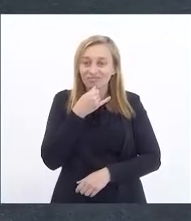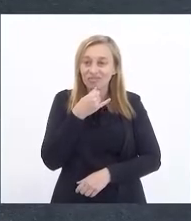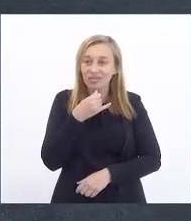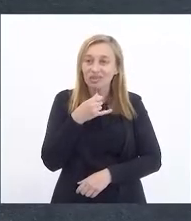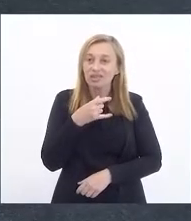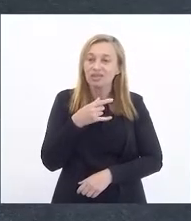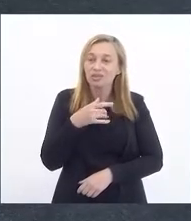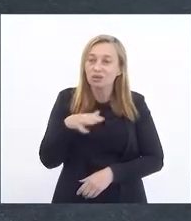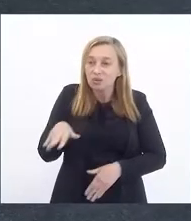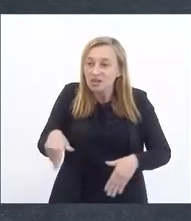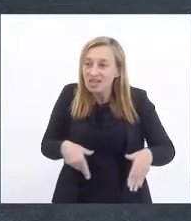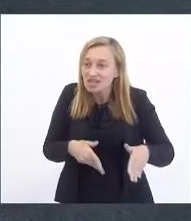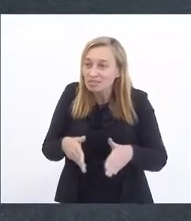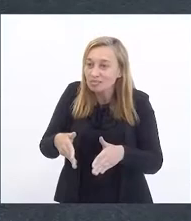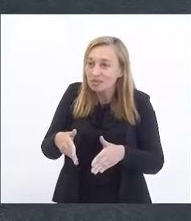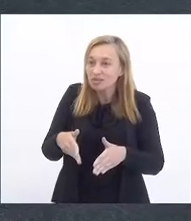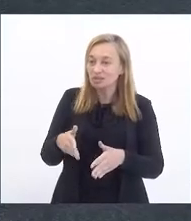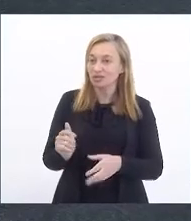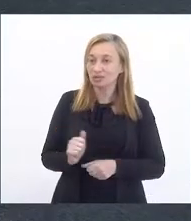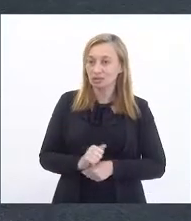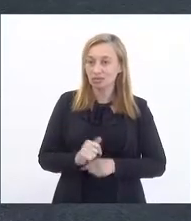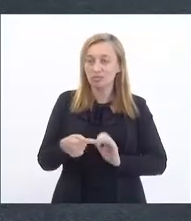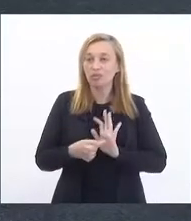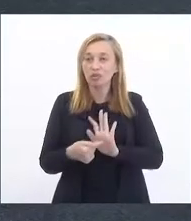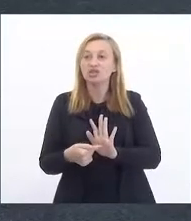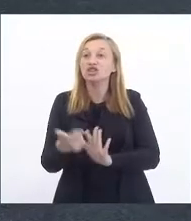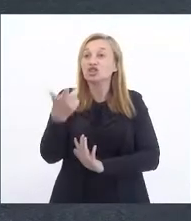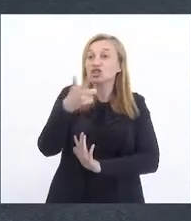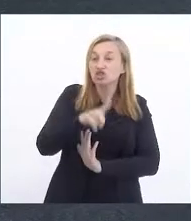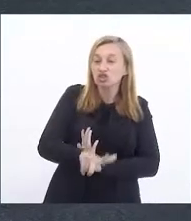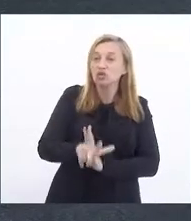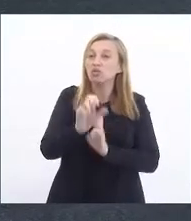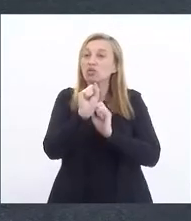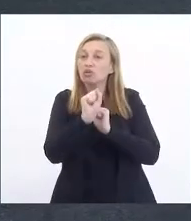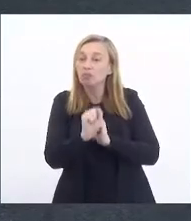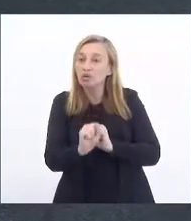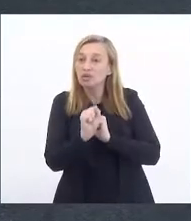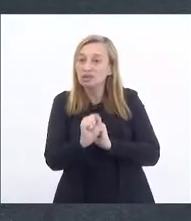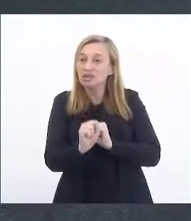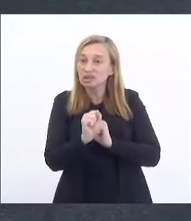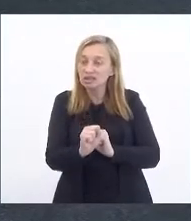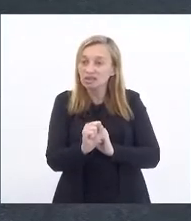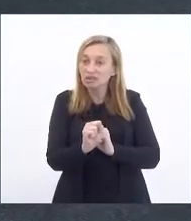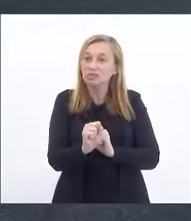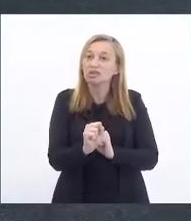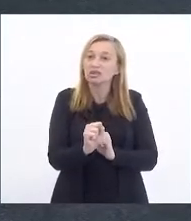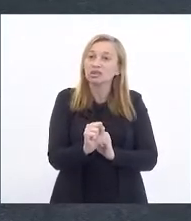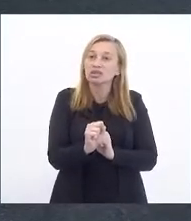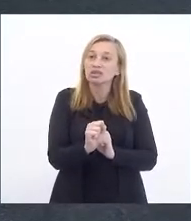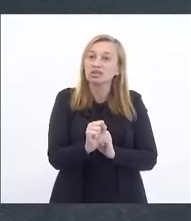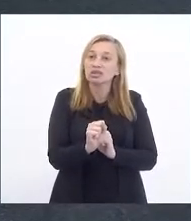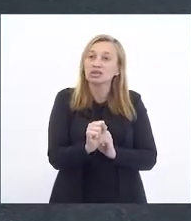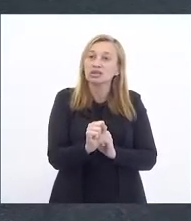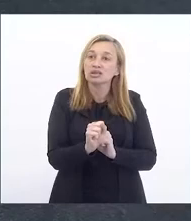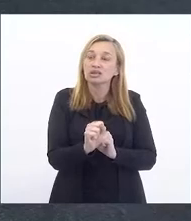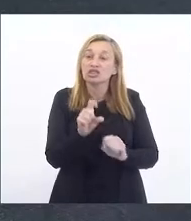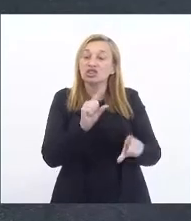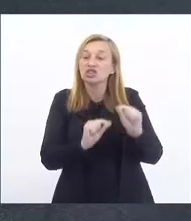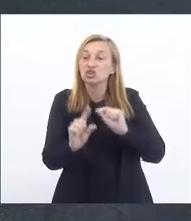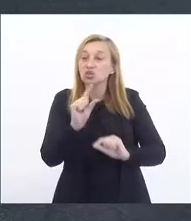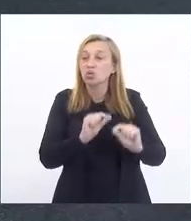túnel que indica que mais uma vez possamos estar diante de escolhas